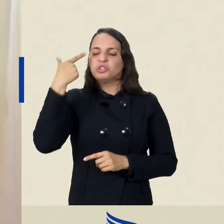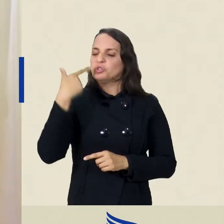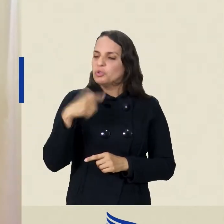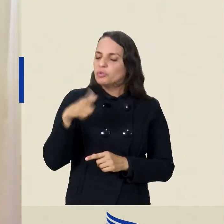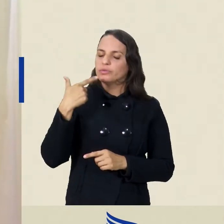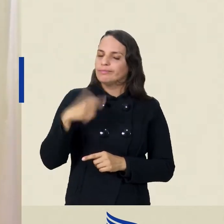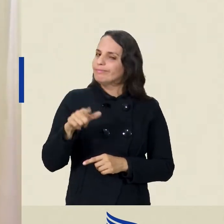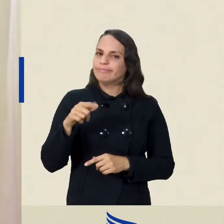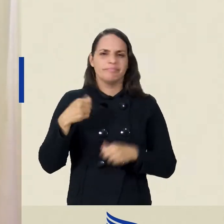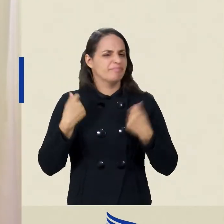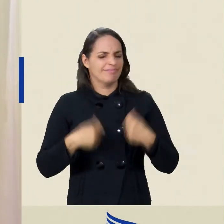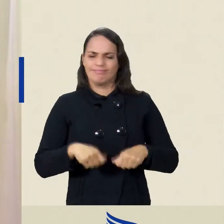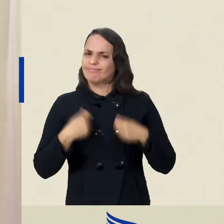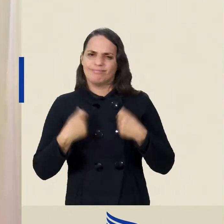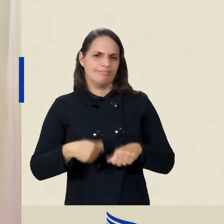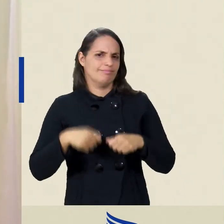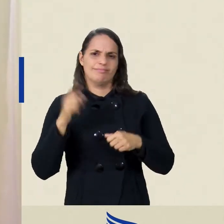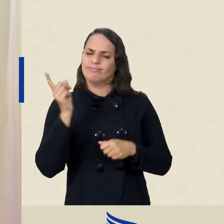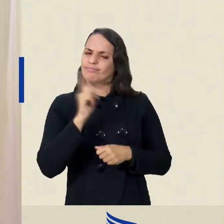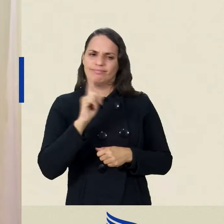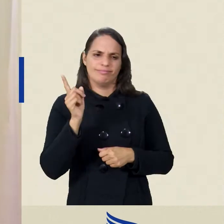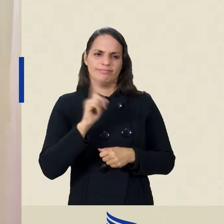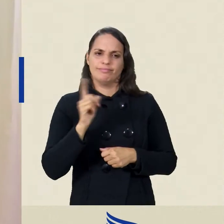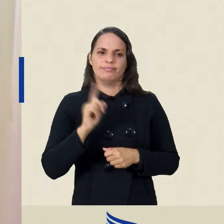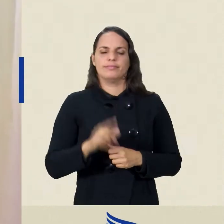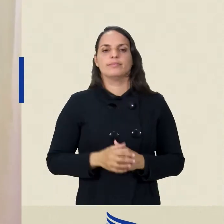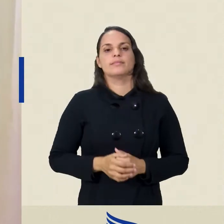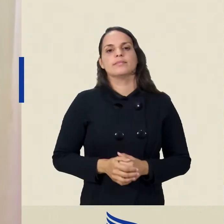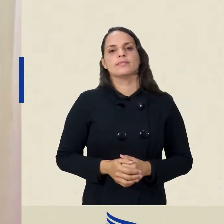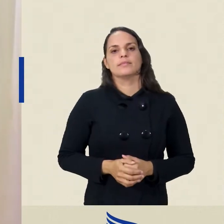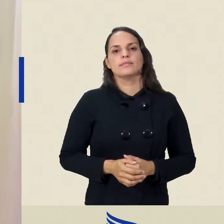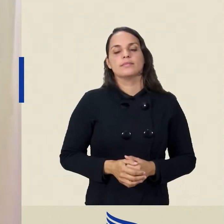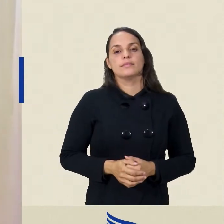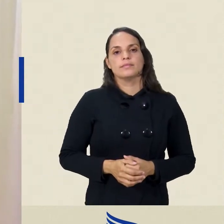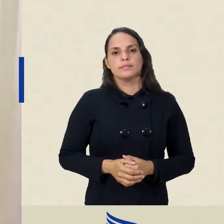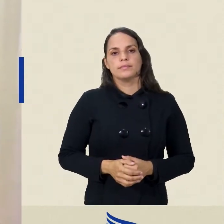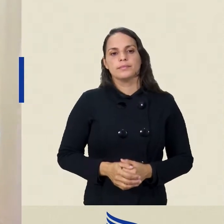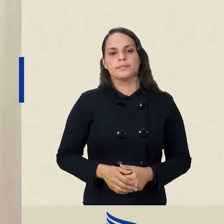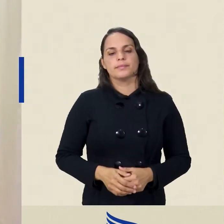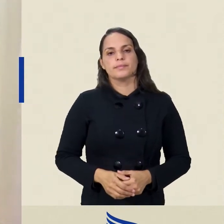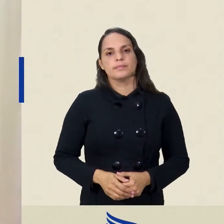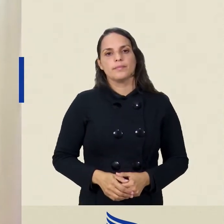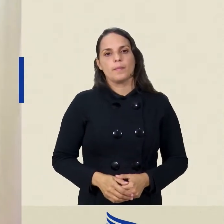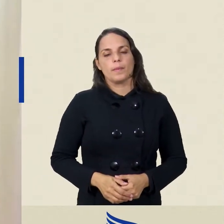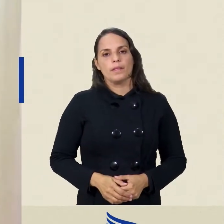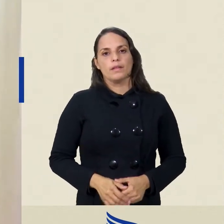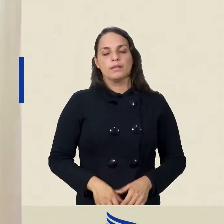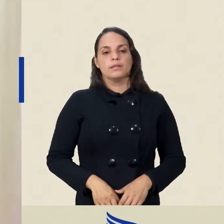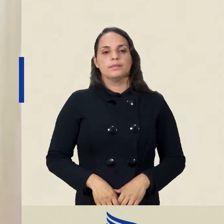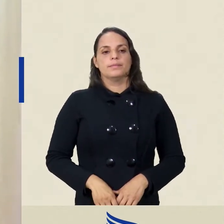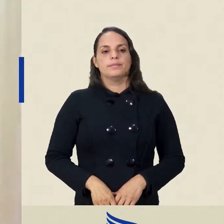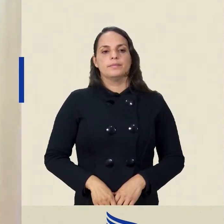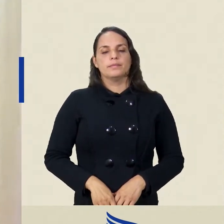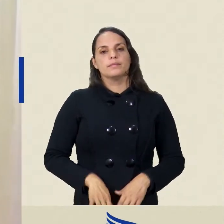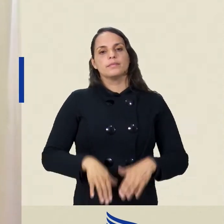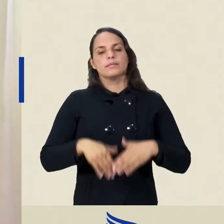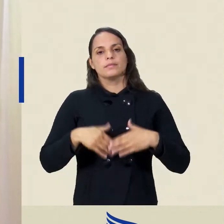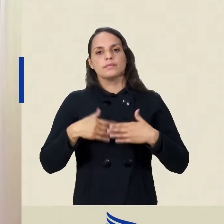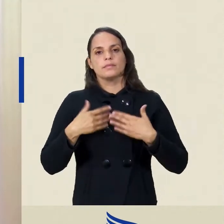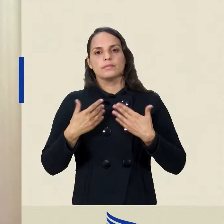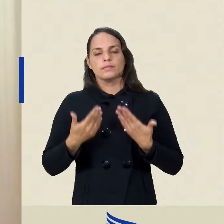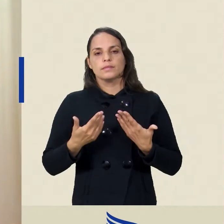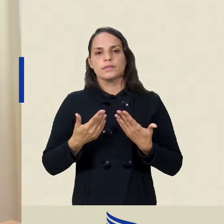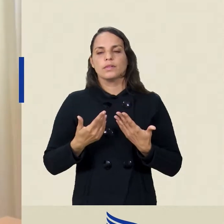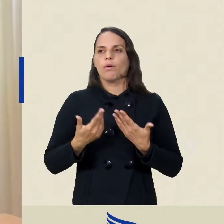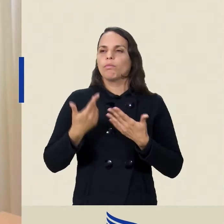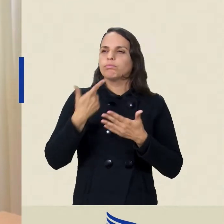cerimônia todas as vezes que a igreja realiza batismo de novos conversos. Como outras cerimônias